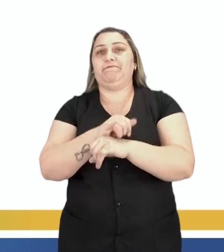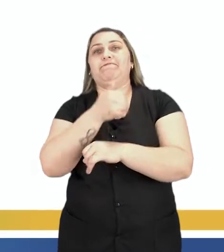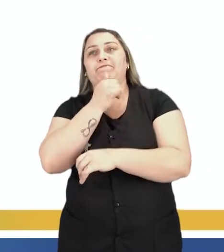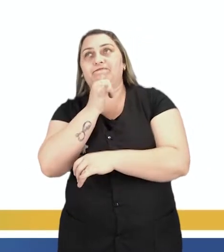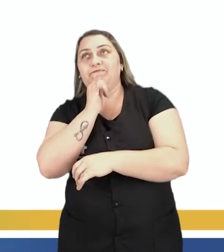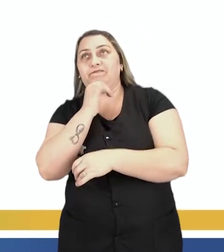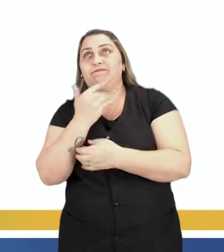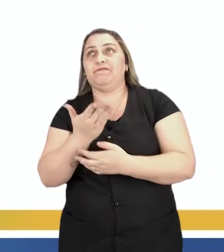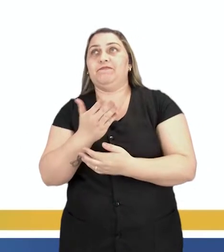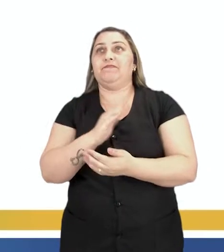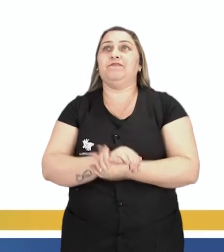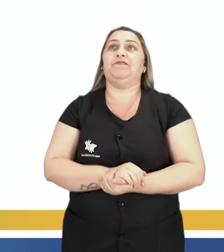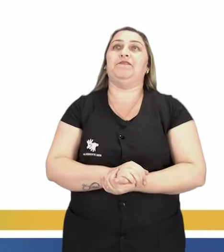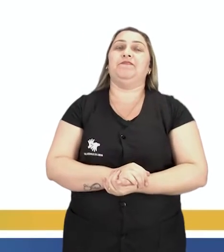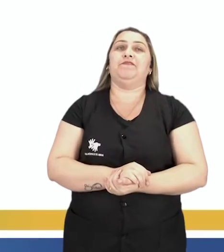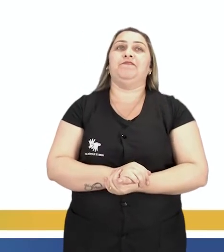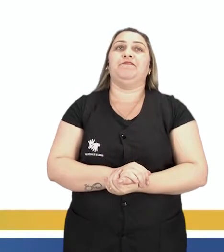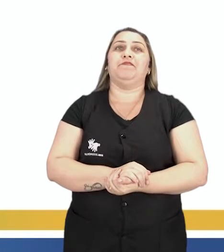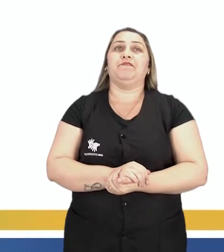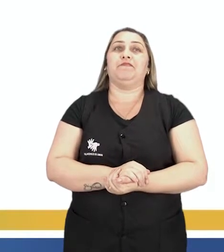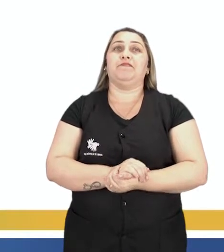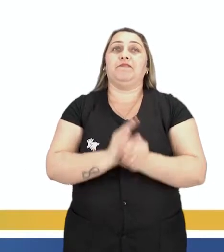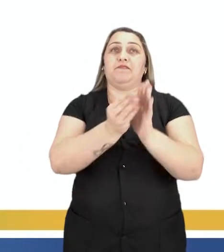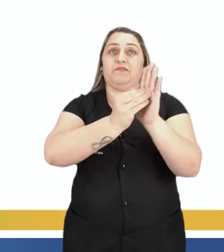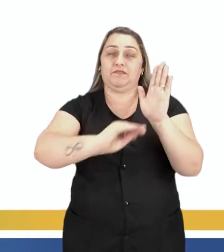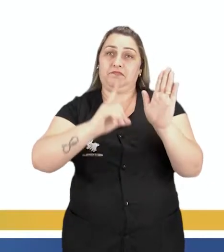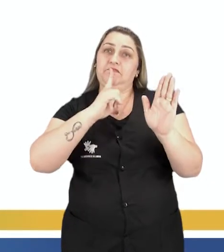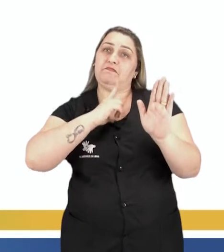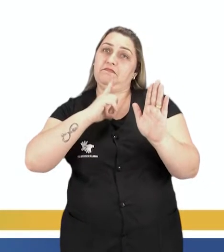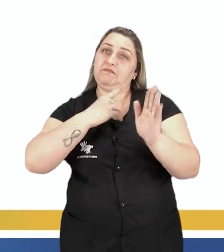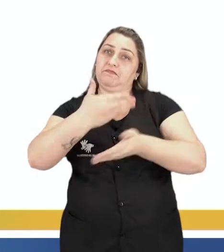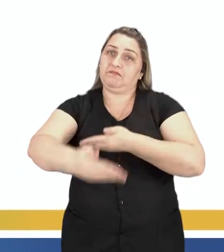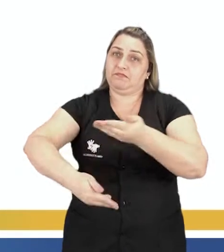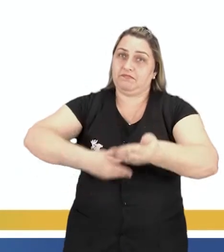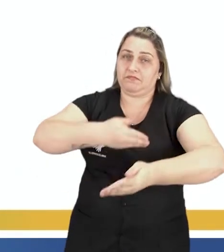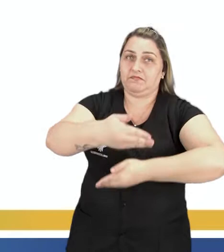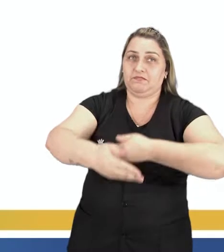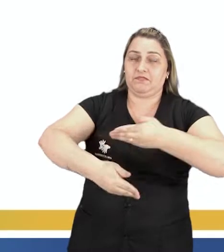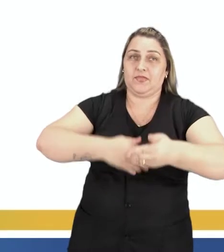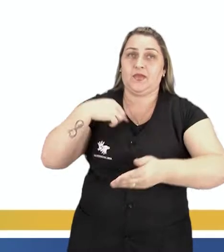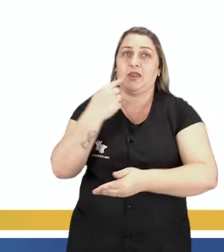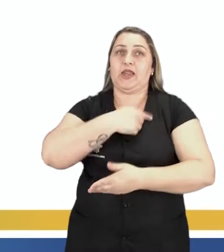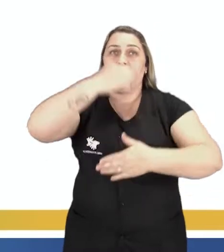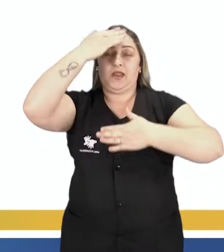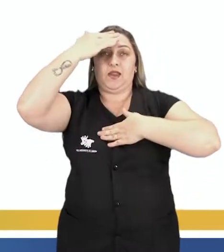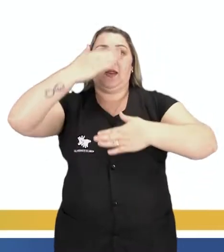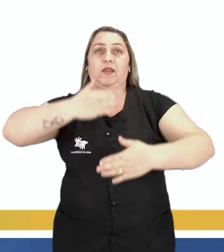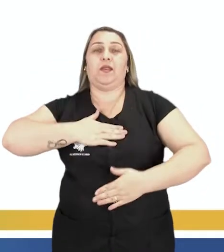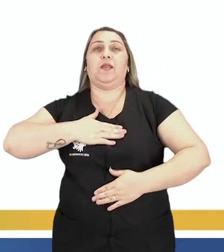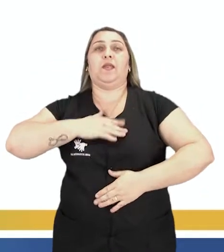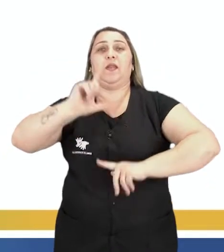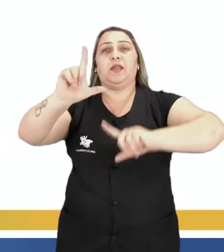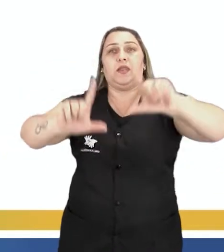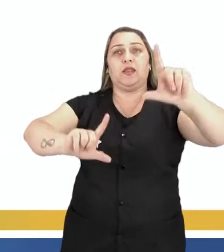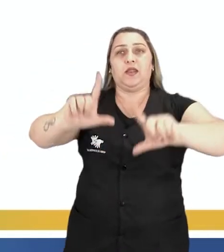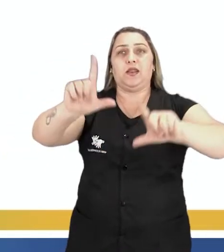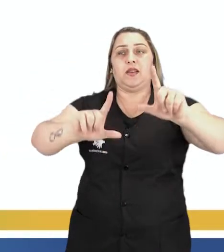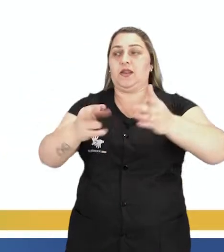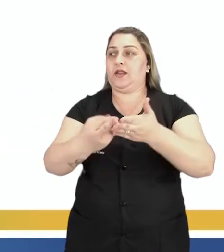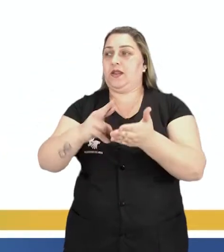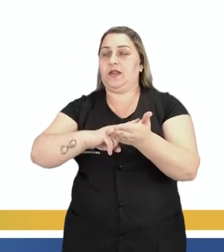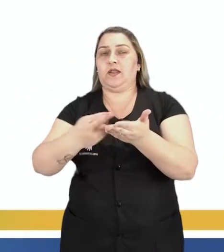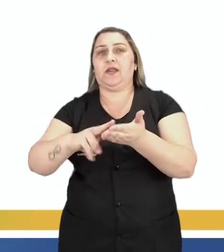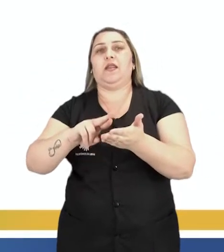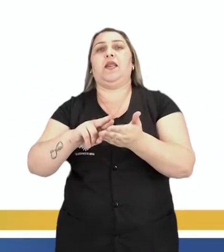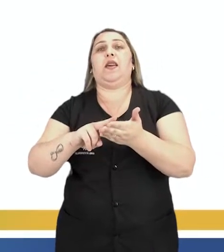por exemplo. A mídia ela tem muita relação com o nosso corpo. Os programas de televisão, as revistas